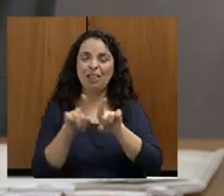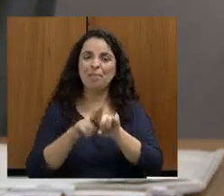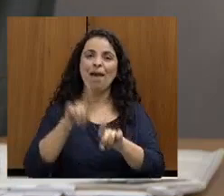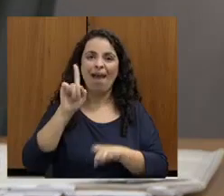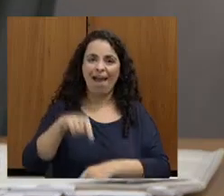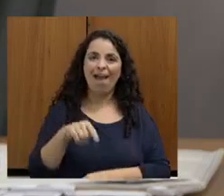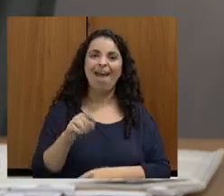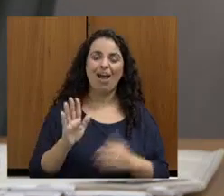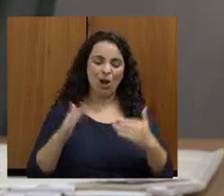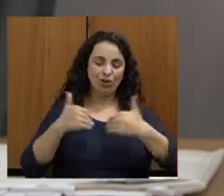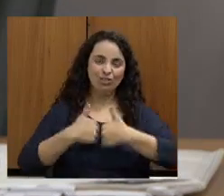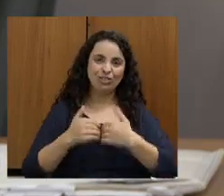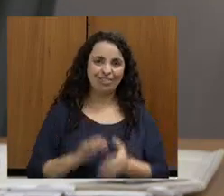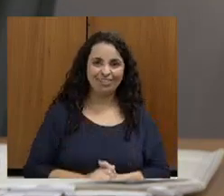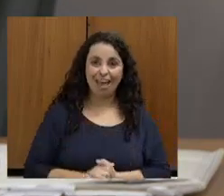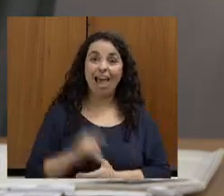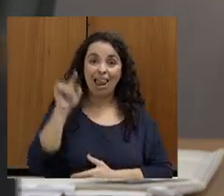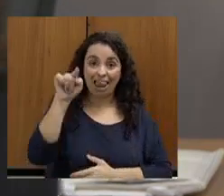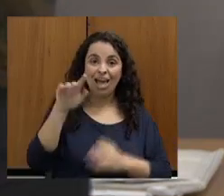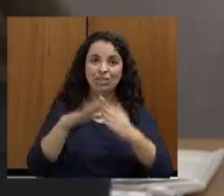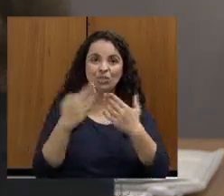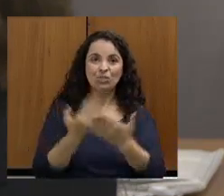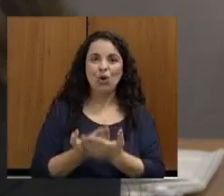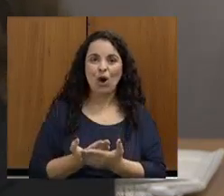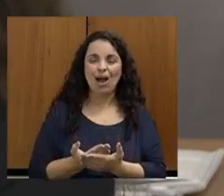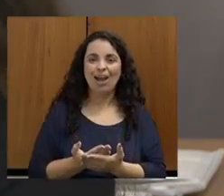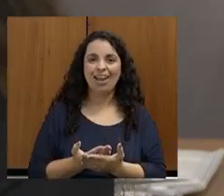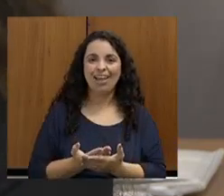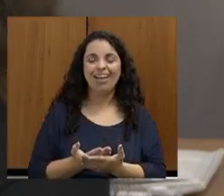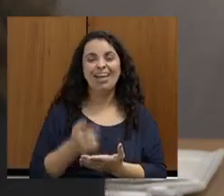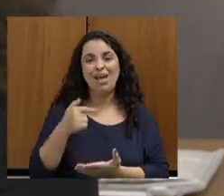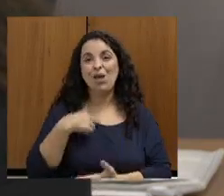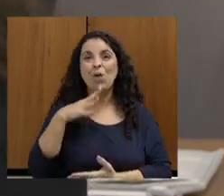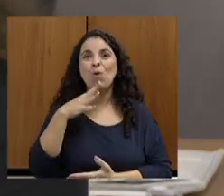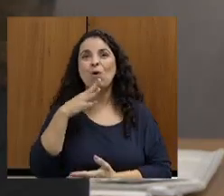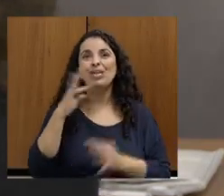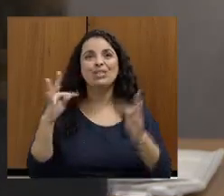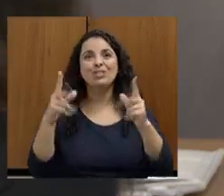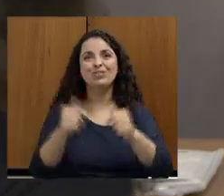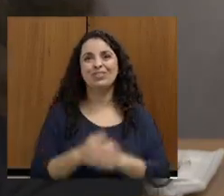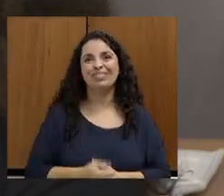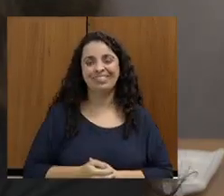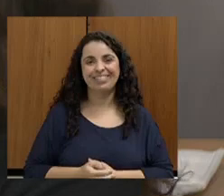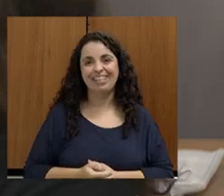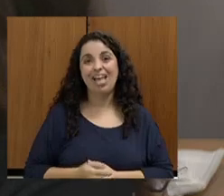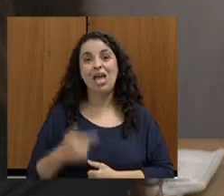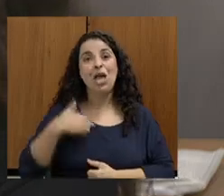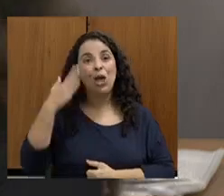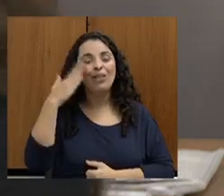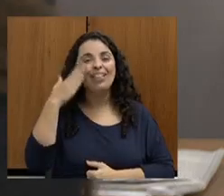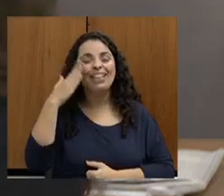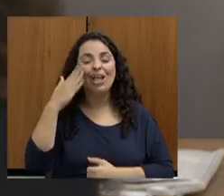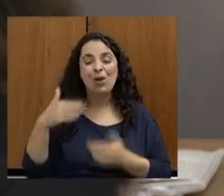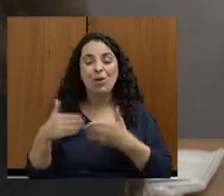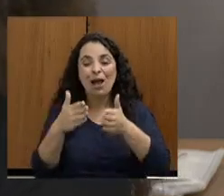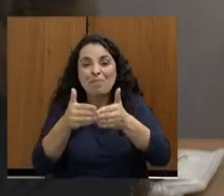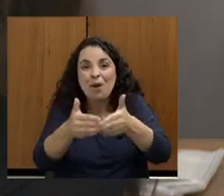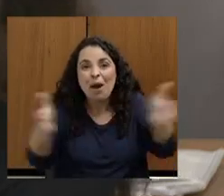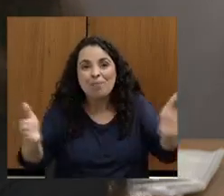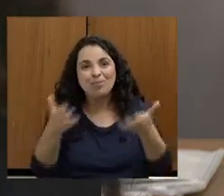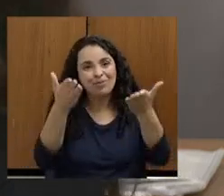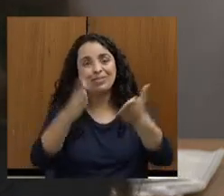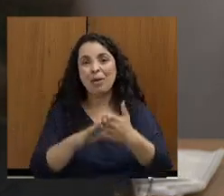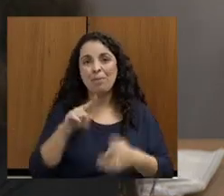e eu conheço todos daquela escola. Eu tentei abrir o caminho procedivo, mas eu não tive a coragem que você teve. Eu sou uma mãe,